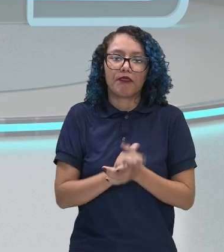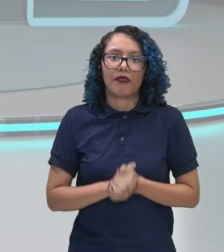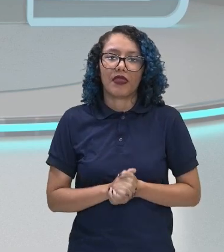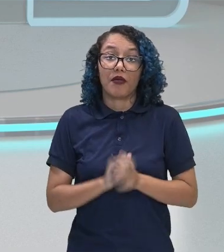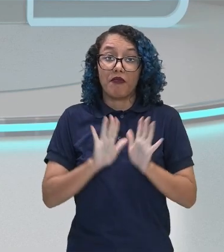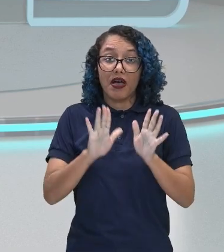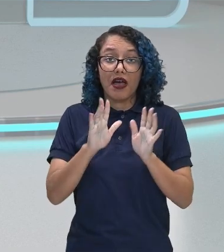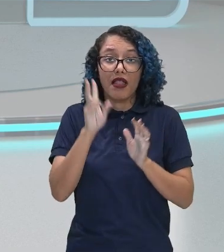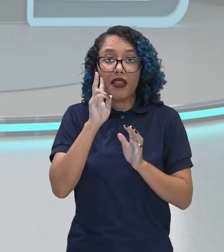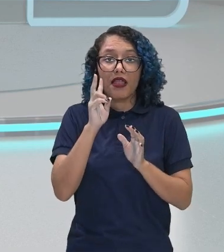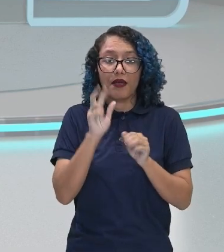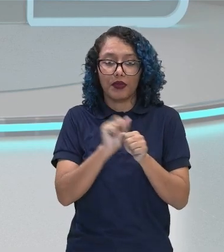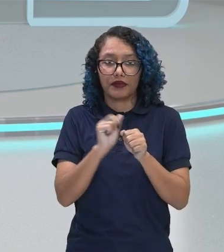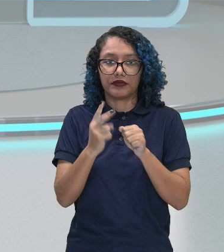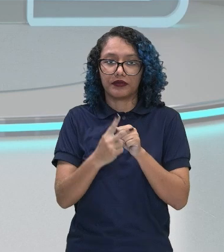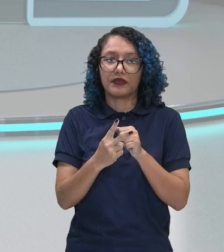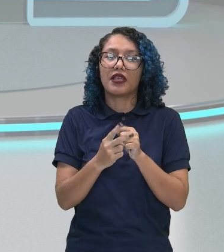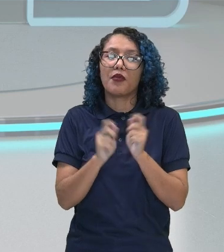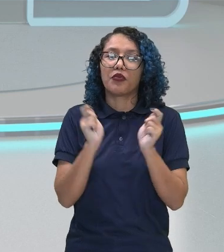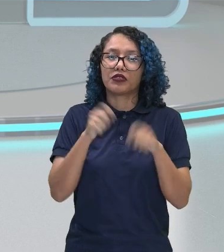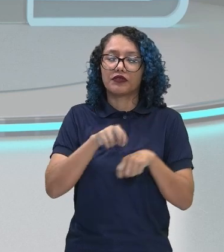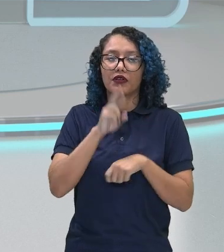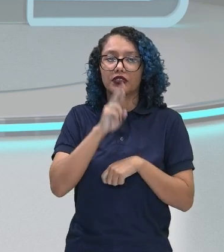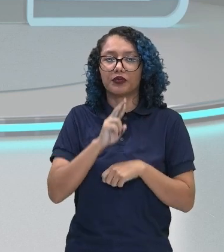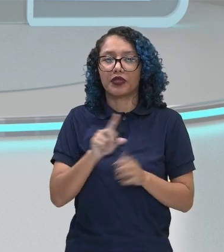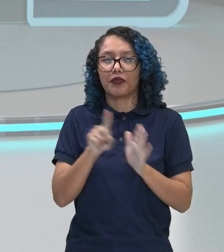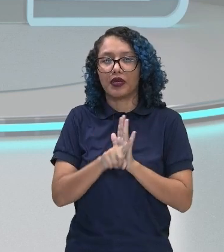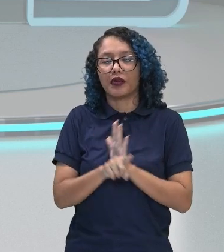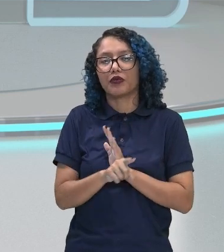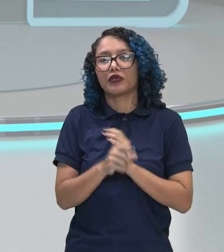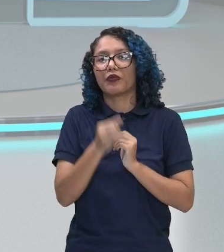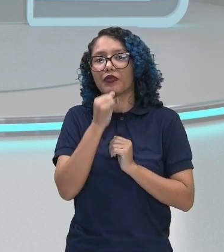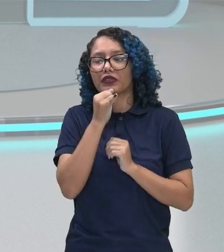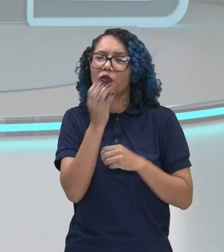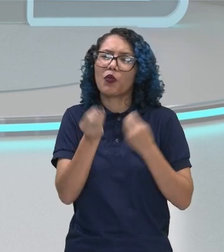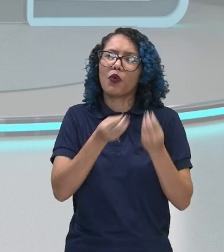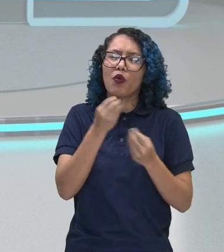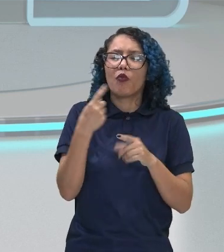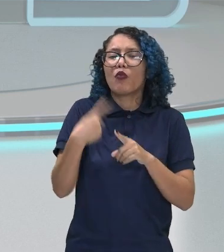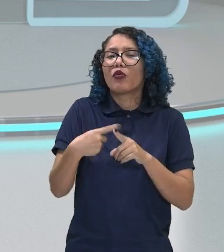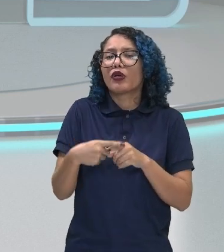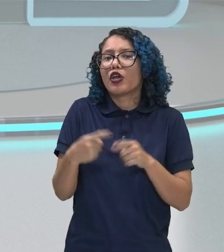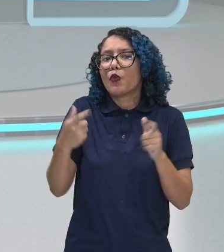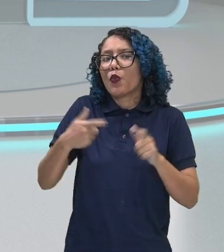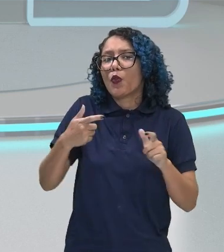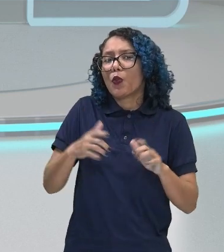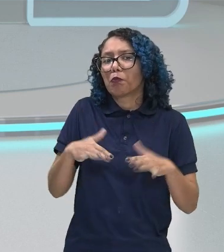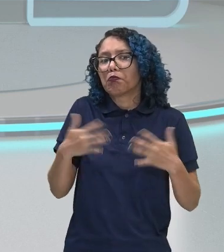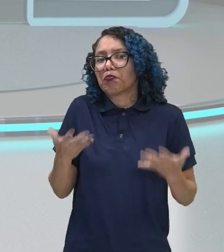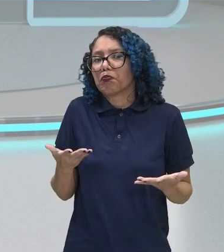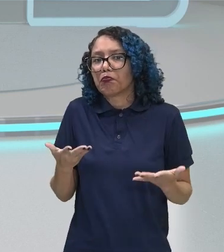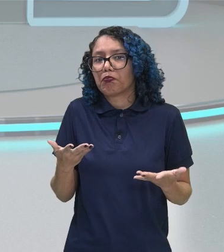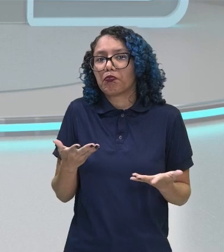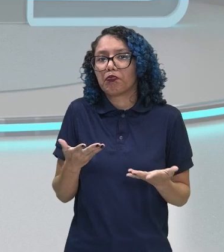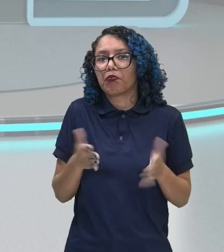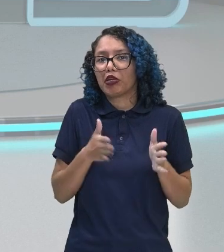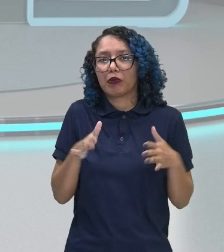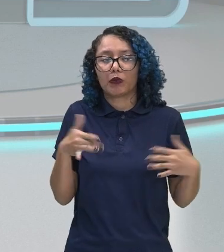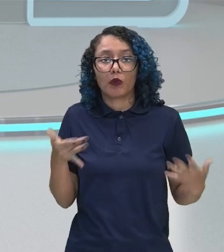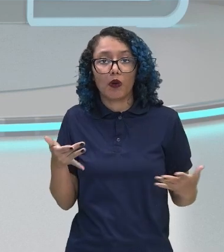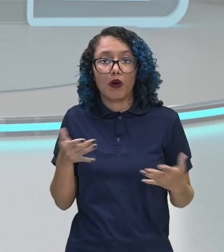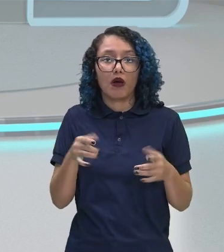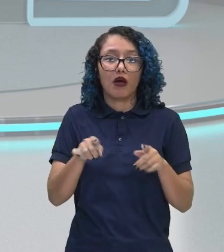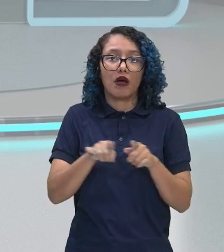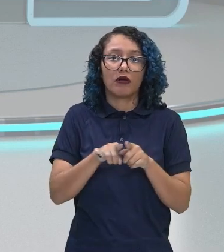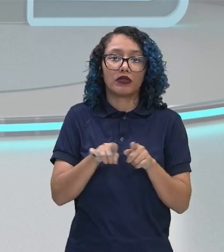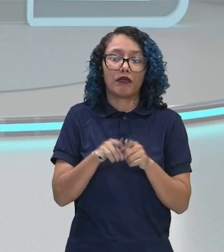o advérbio vai responder perguntas como, por quê, onde, quando, né, até